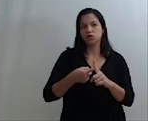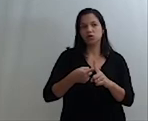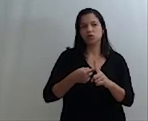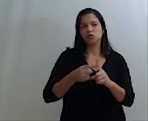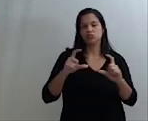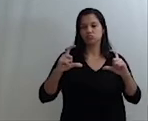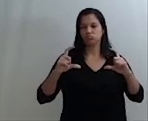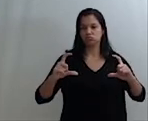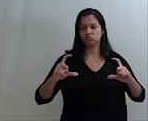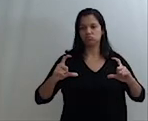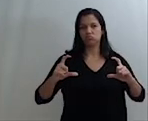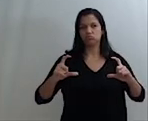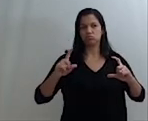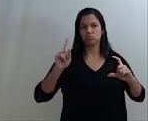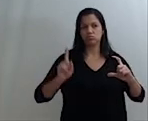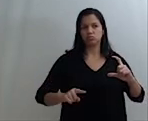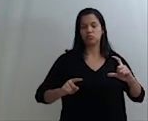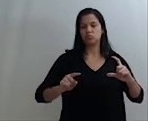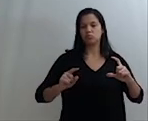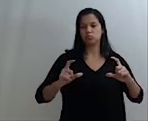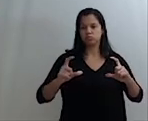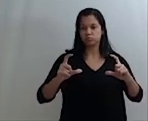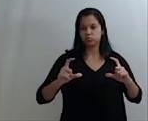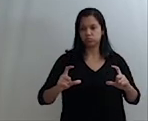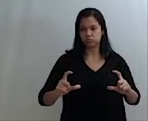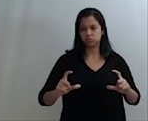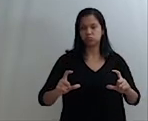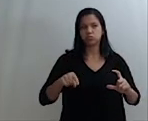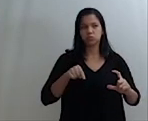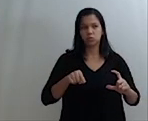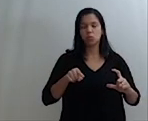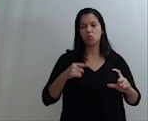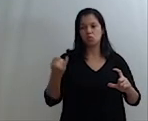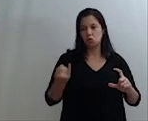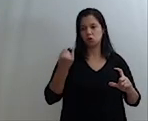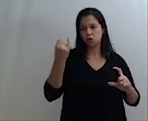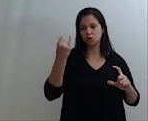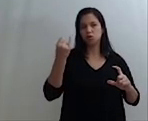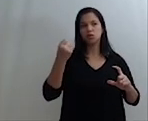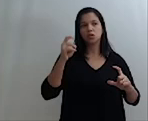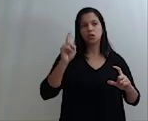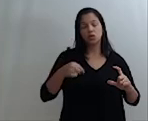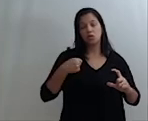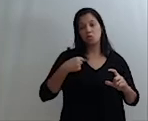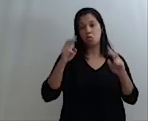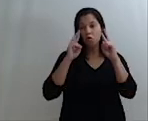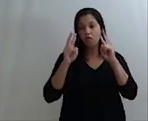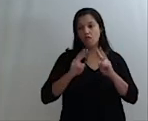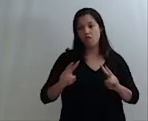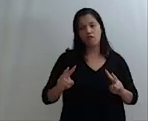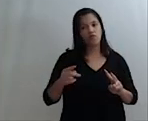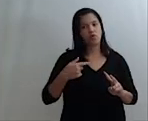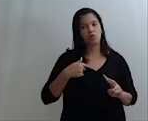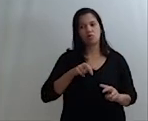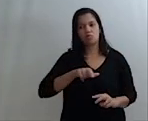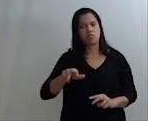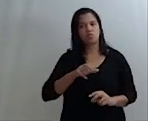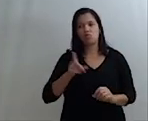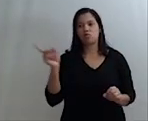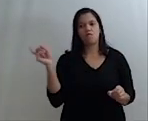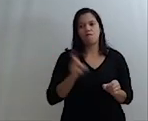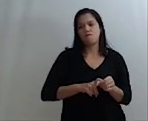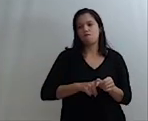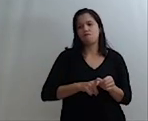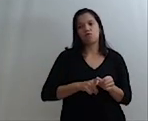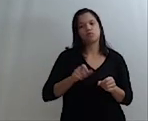os os pontos que eu que eu entendo que são relevantes logo a meu ver não merece reparo o deismo